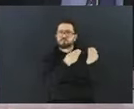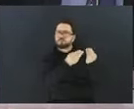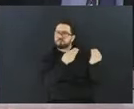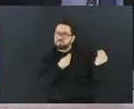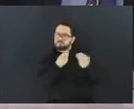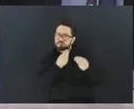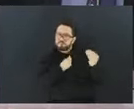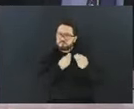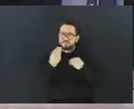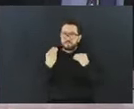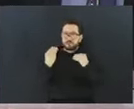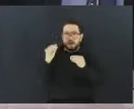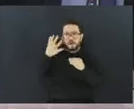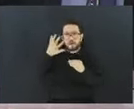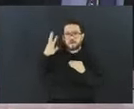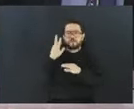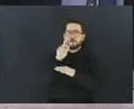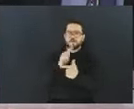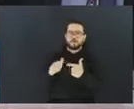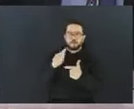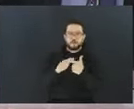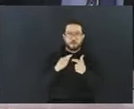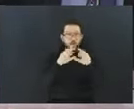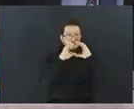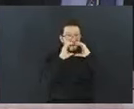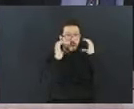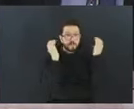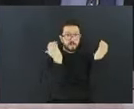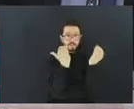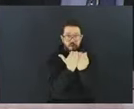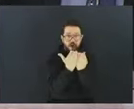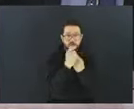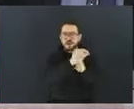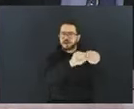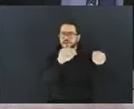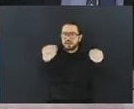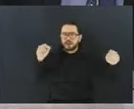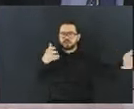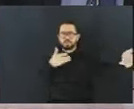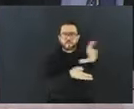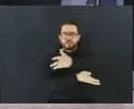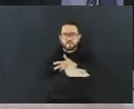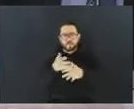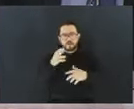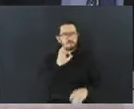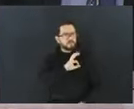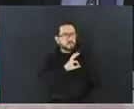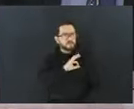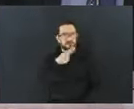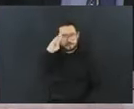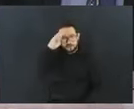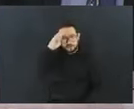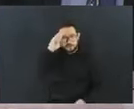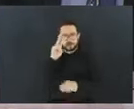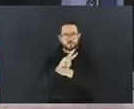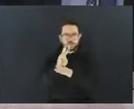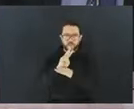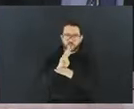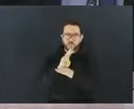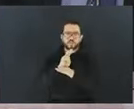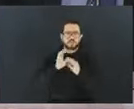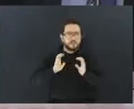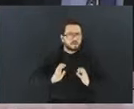Então, interagir com a comunidade, não só a Polícia Militar, como Polícia Civil, como Guarda Municipal, é nossa obrigação, né?